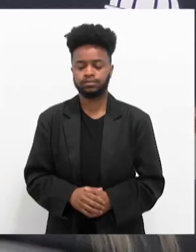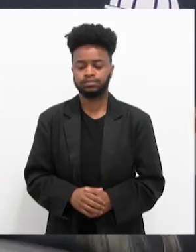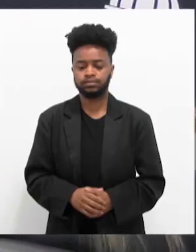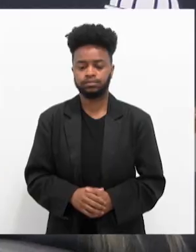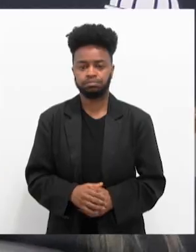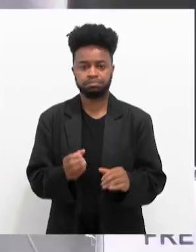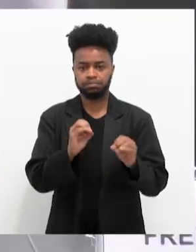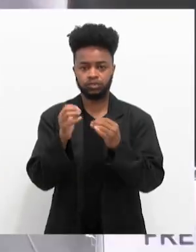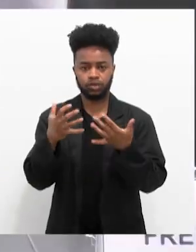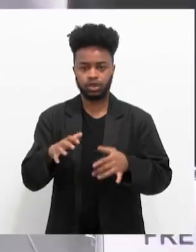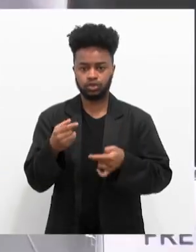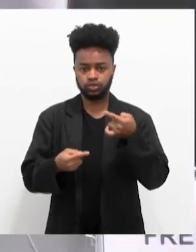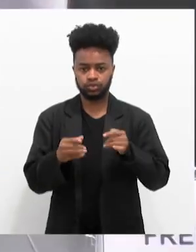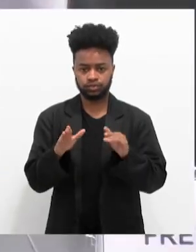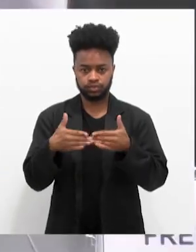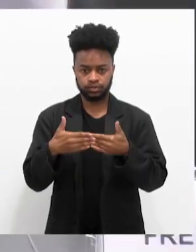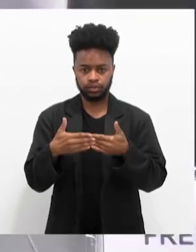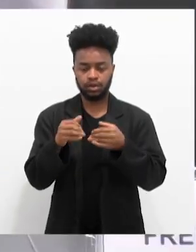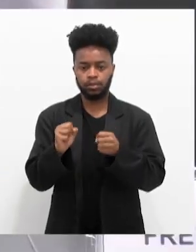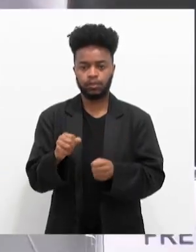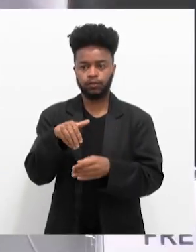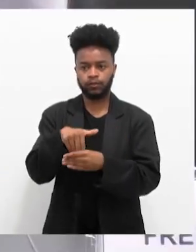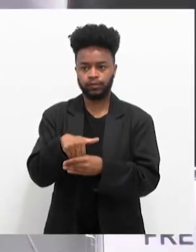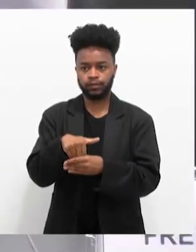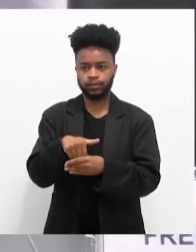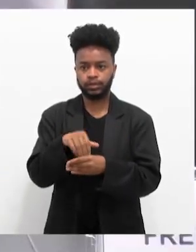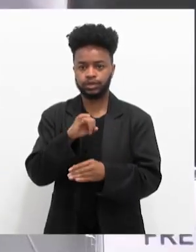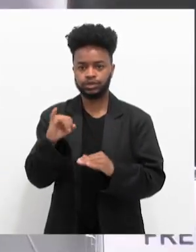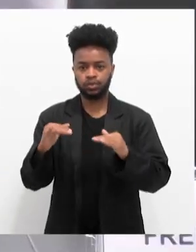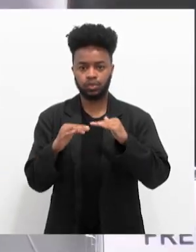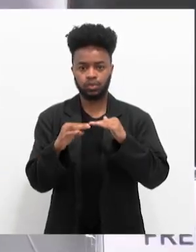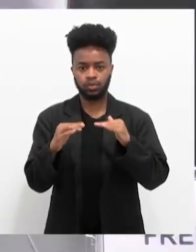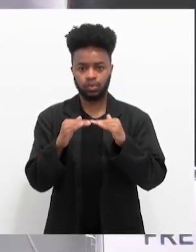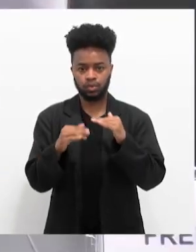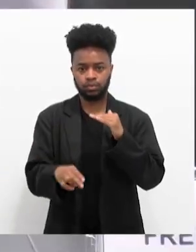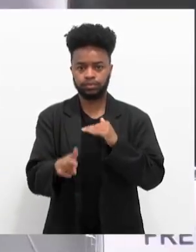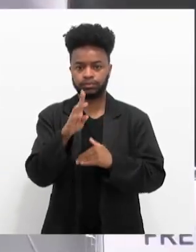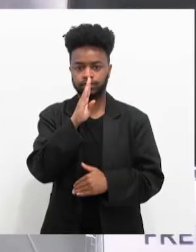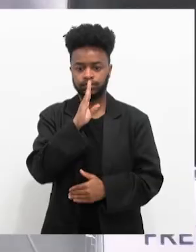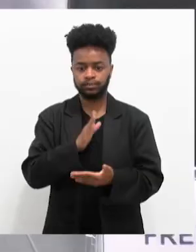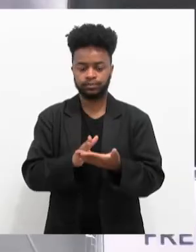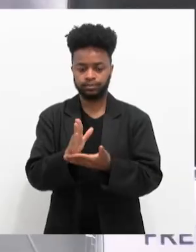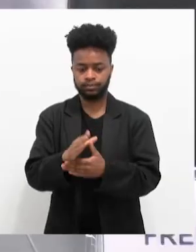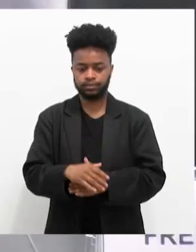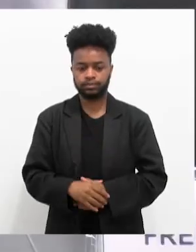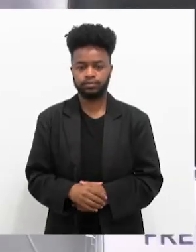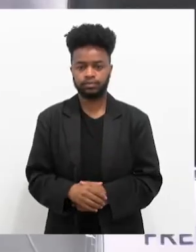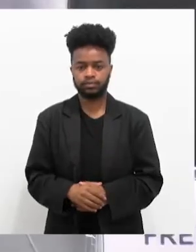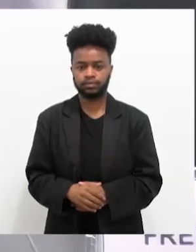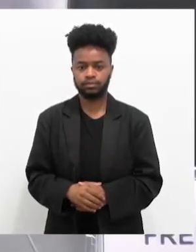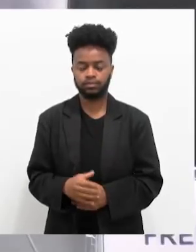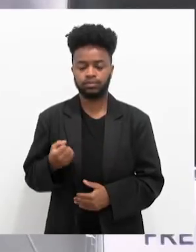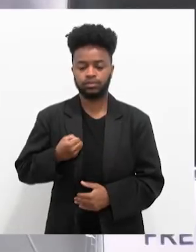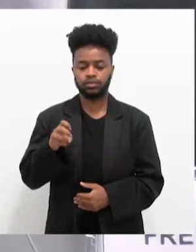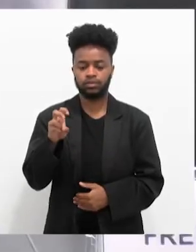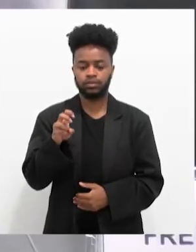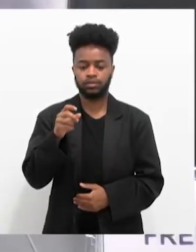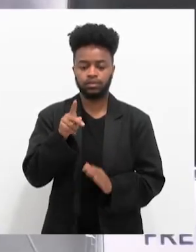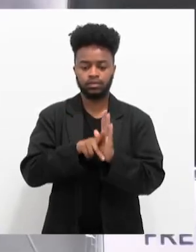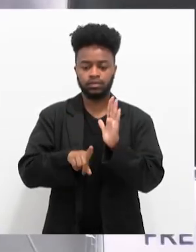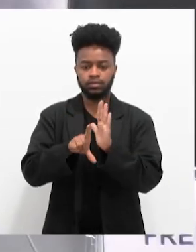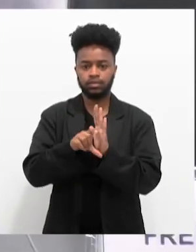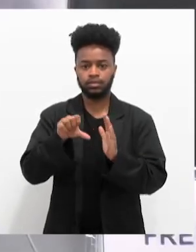Não havendo quem queira discutir, encerrada a discussão, em votação, os senhores que aprovam permaneçam como estão, aprovado. 5 da pauta, projeto